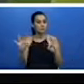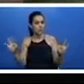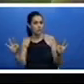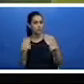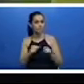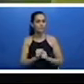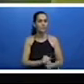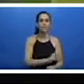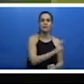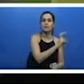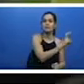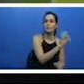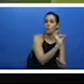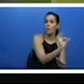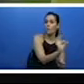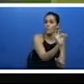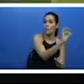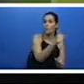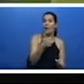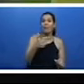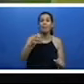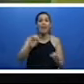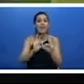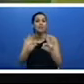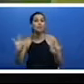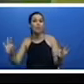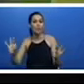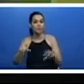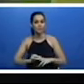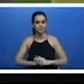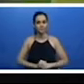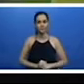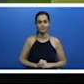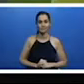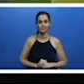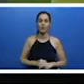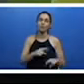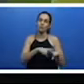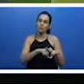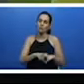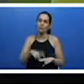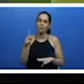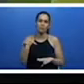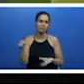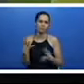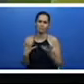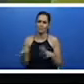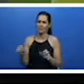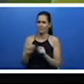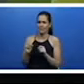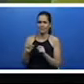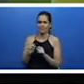Com 5 pontos, 10 cordas. Por isso que o professor não quis fazer.